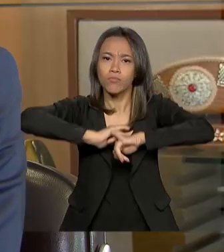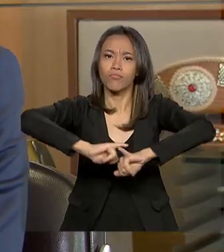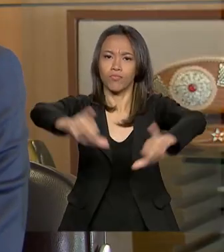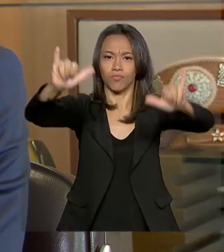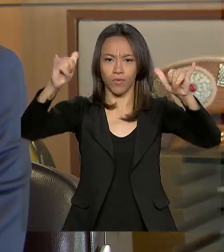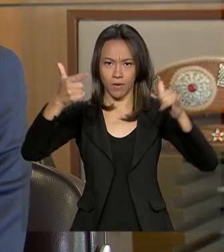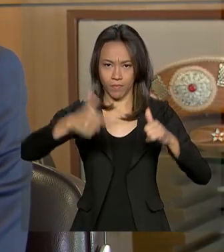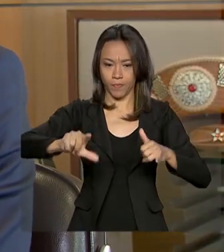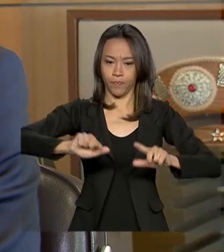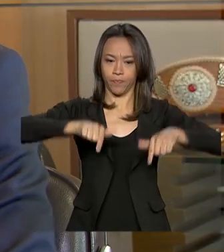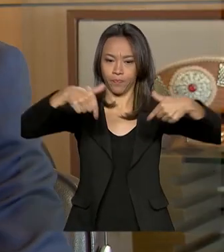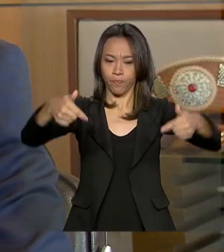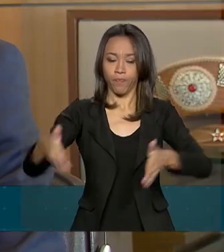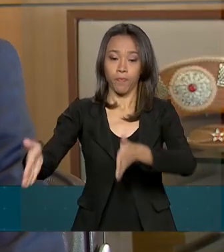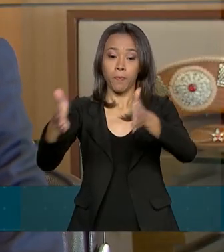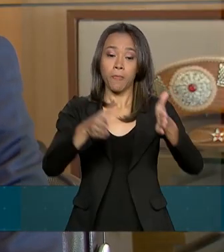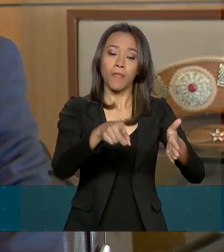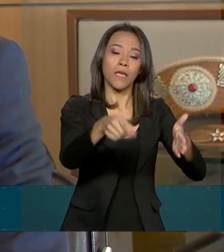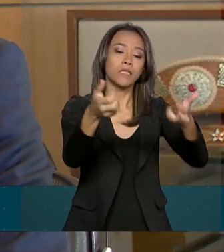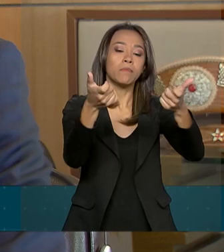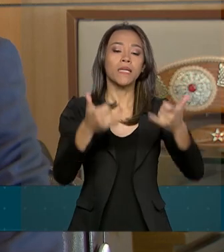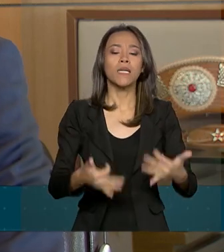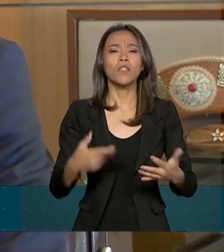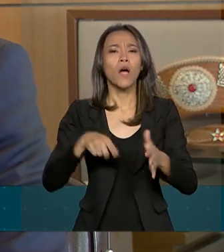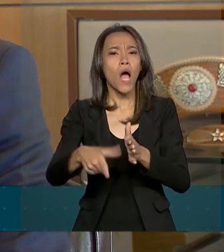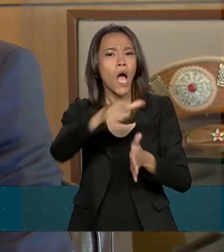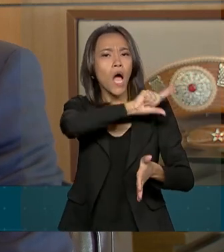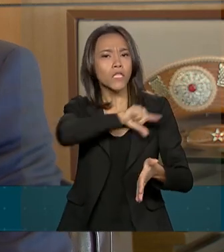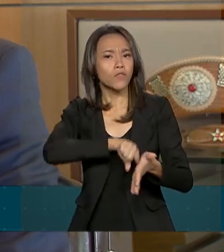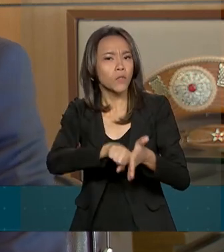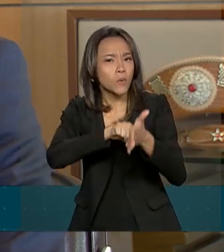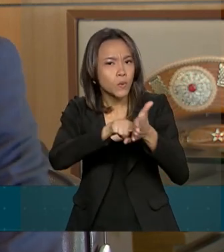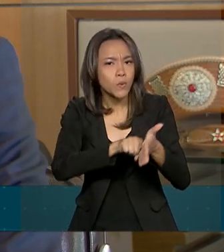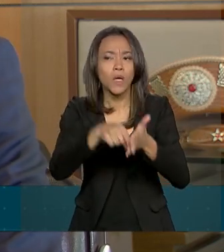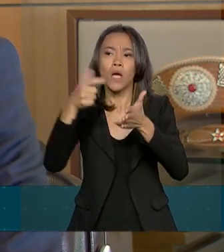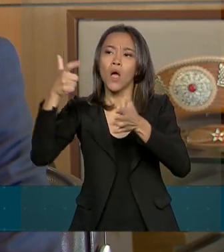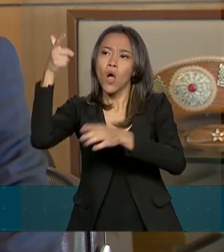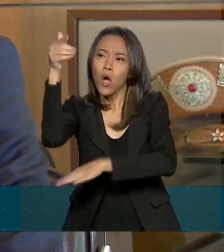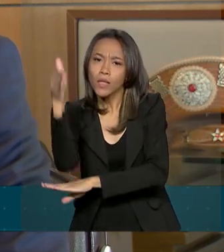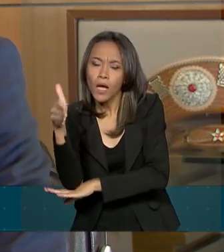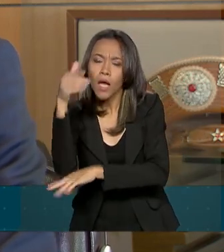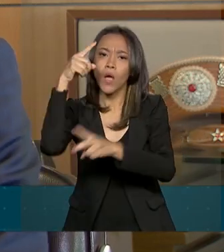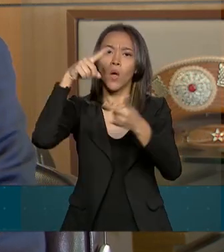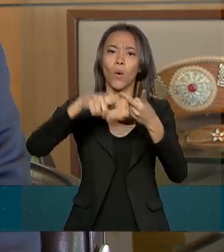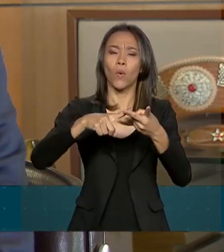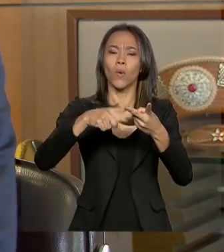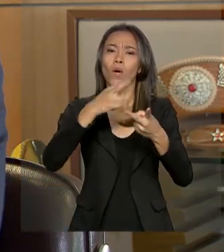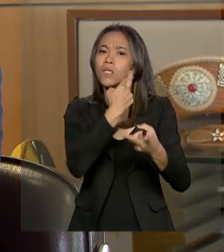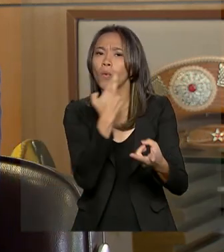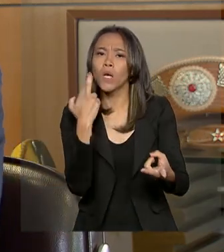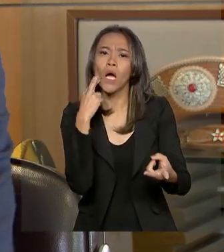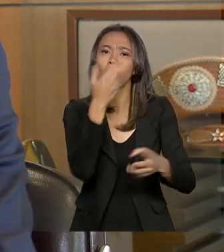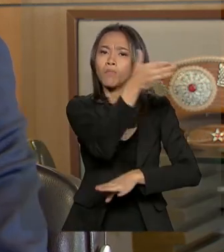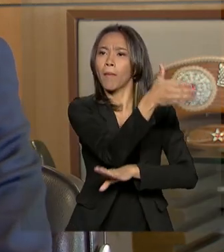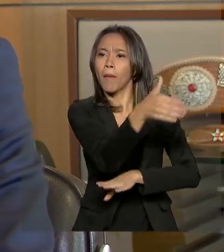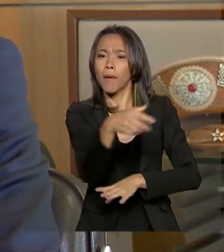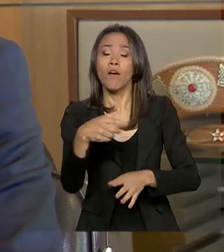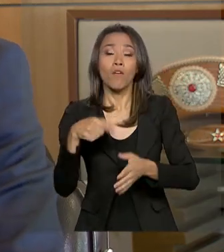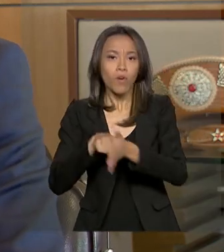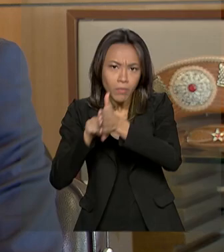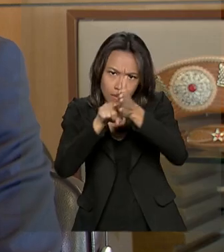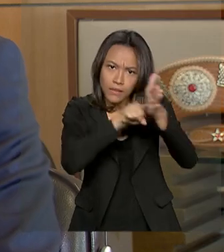Foi feito um estudo para saber onde cabe um hotel, um resort, onde cabe um restaurante. E isso leva infraestrutura,